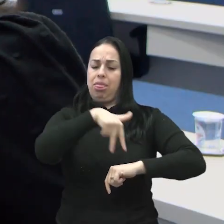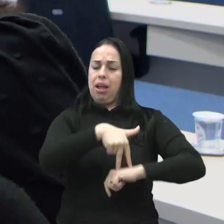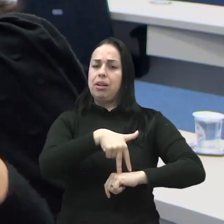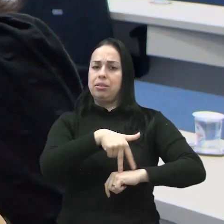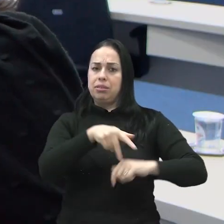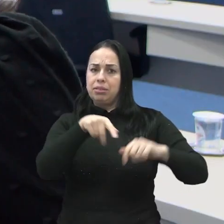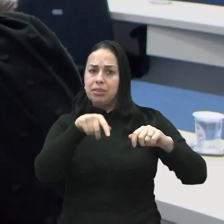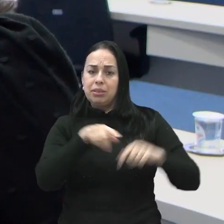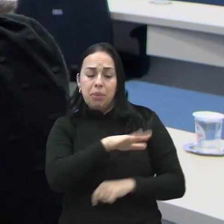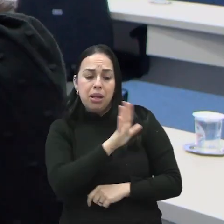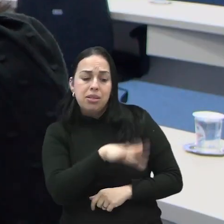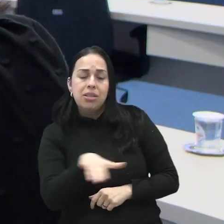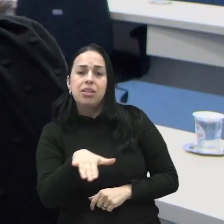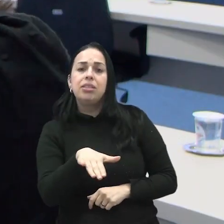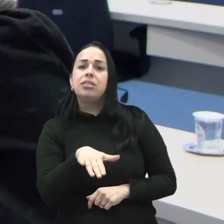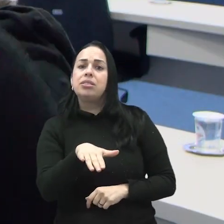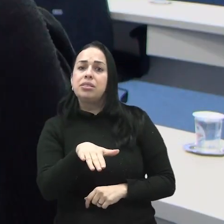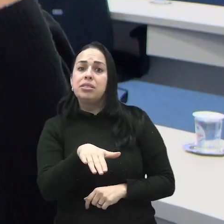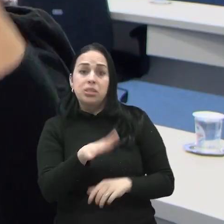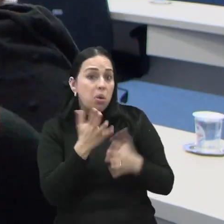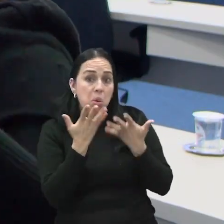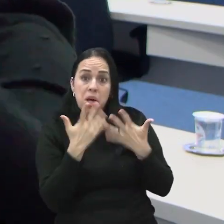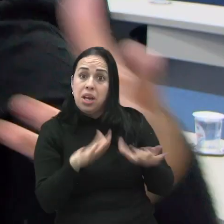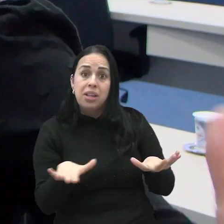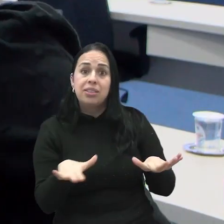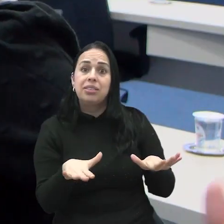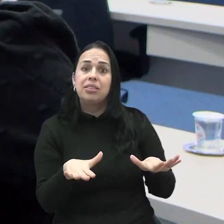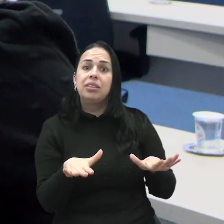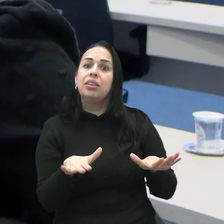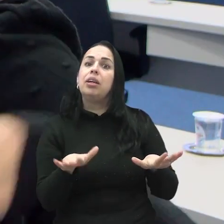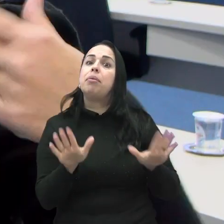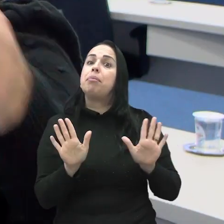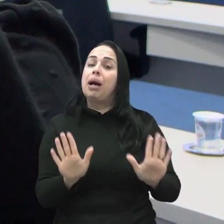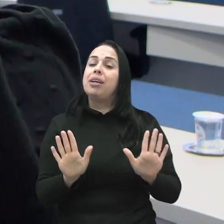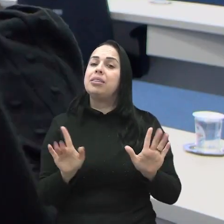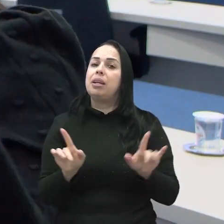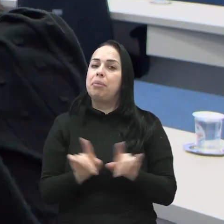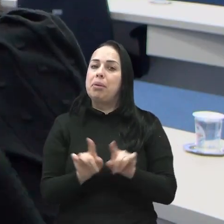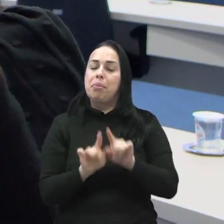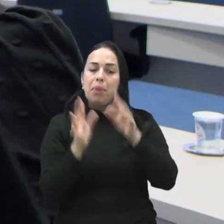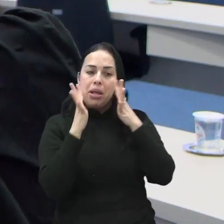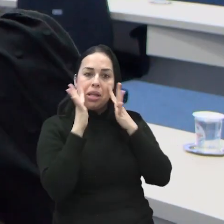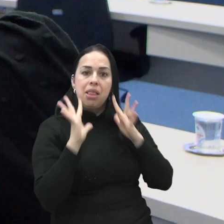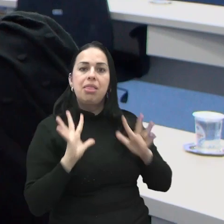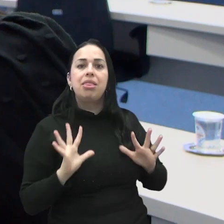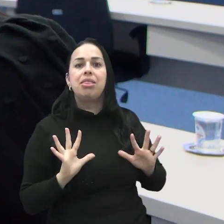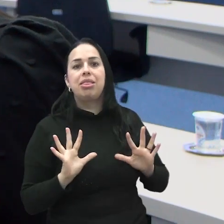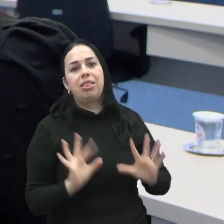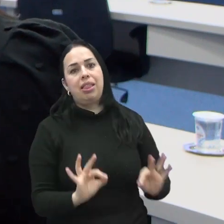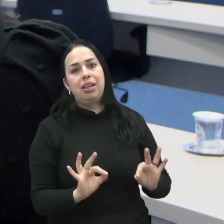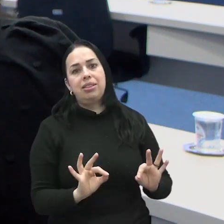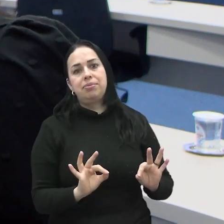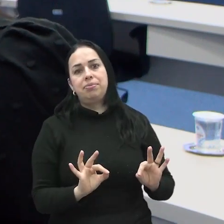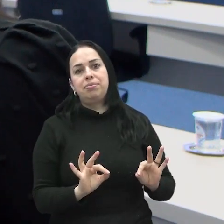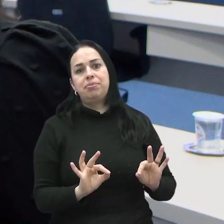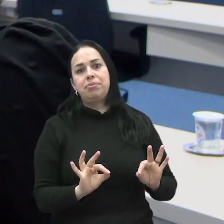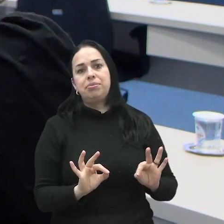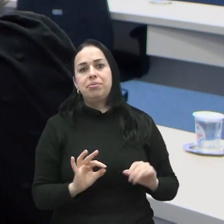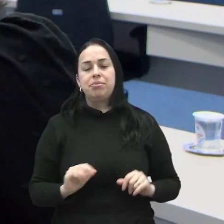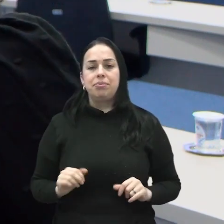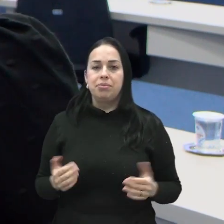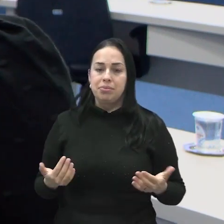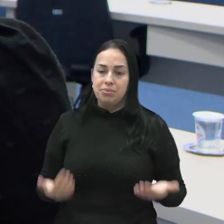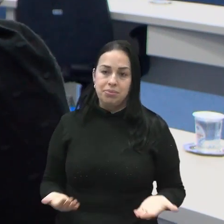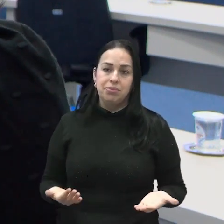visibilidade, para mostrar que essas crianças, elas são crianças, mas também uma atenção que elas precisam de algumas